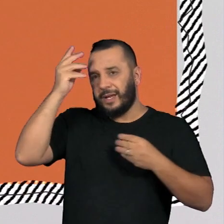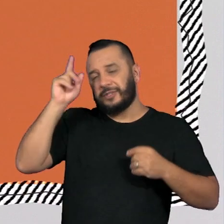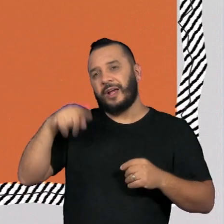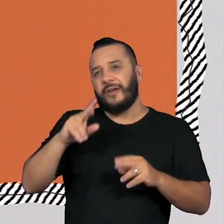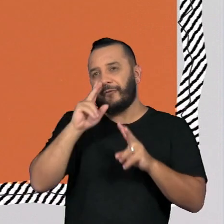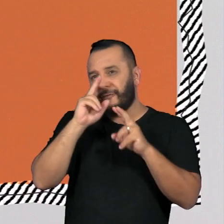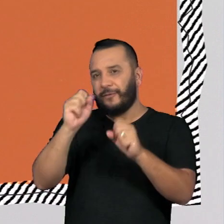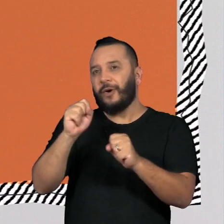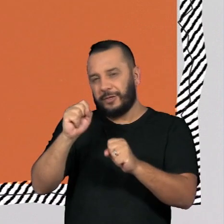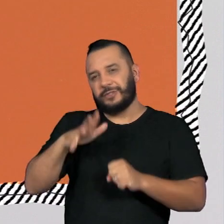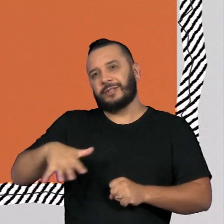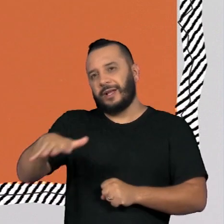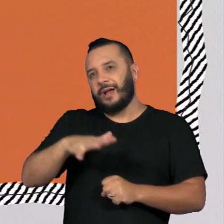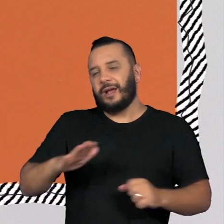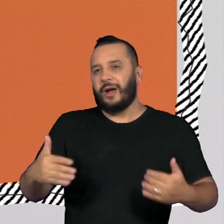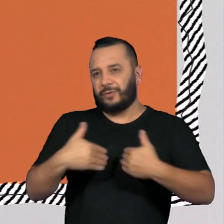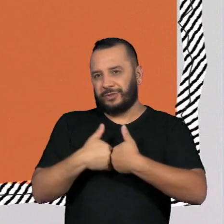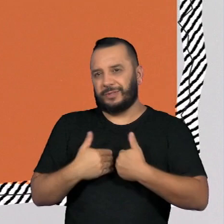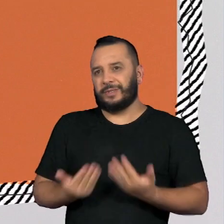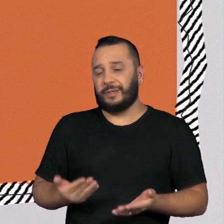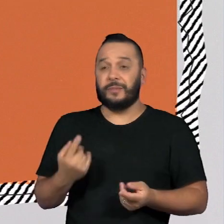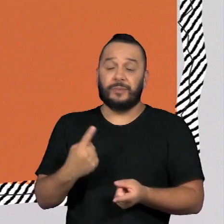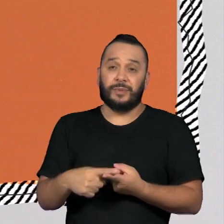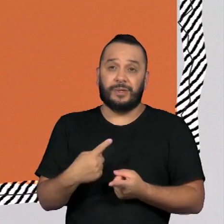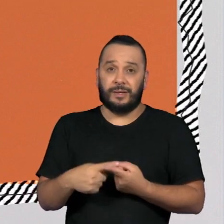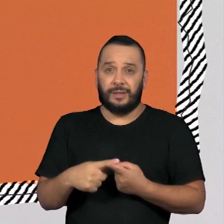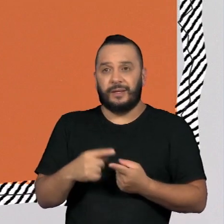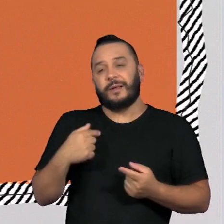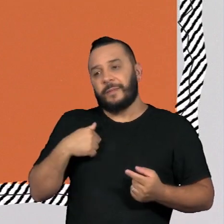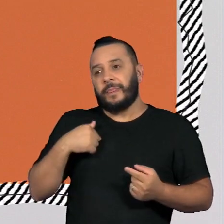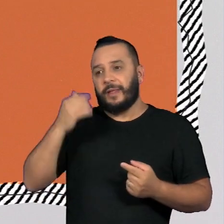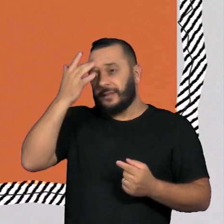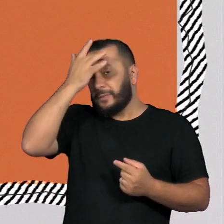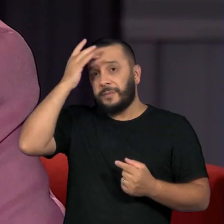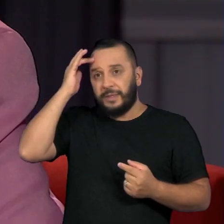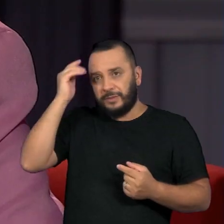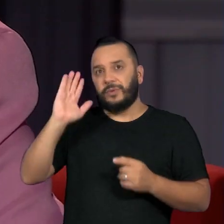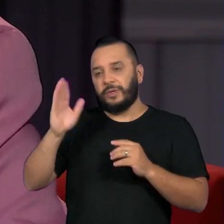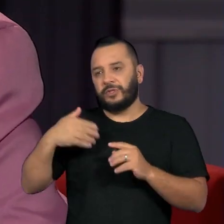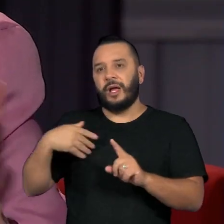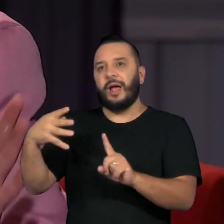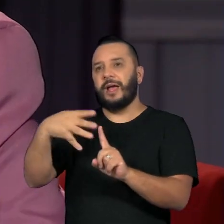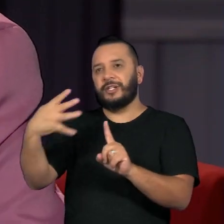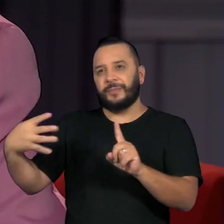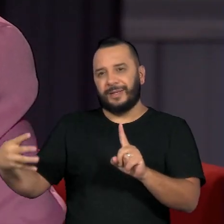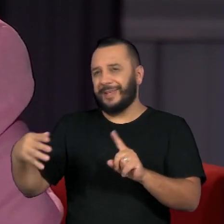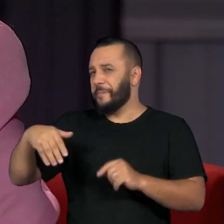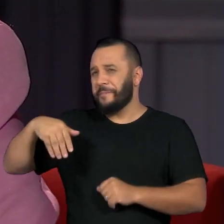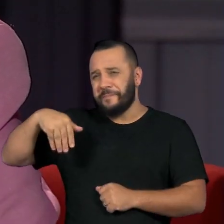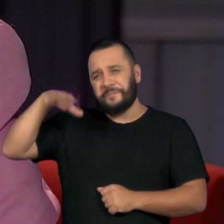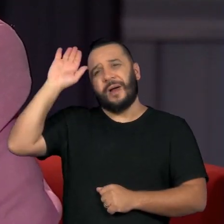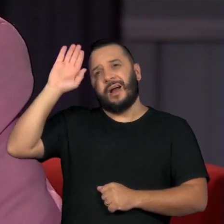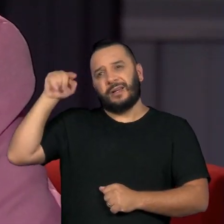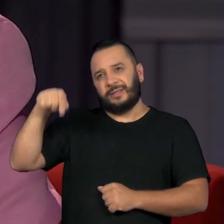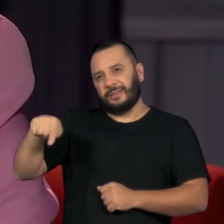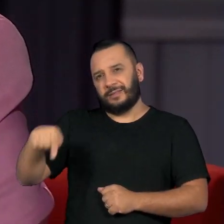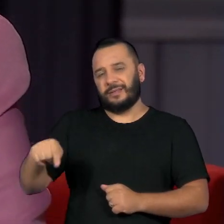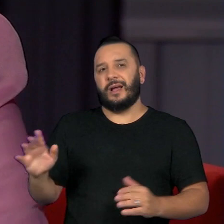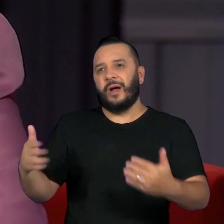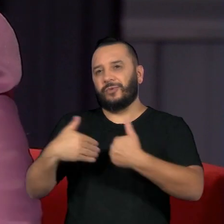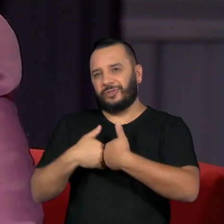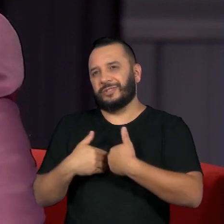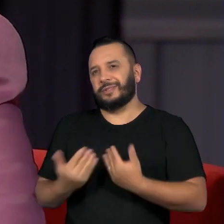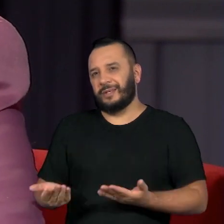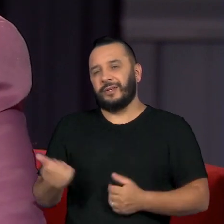É muito maior o número de pessoas que se identificam na sigla LGBTQIAPN+, e vai, né? Do que